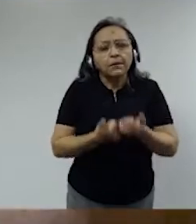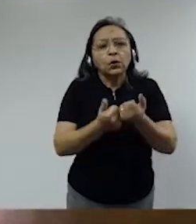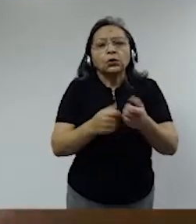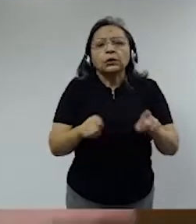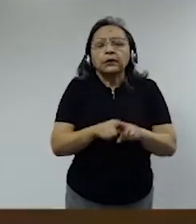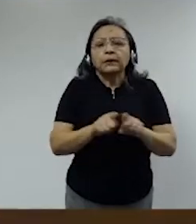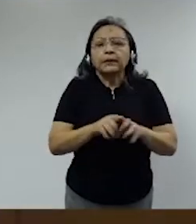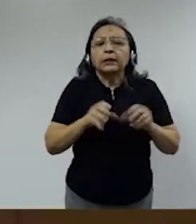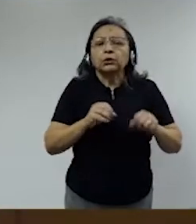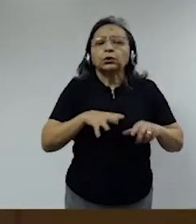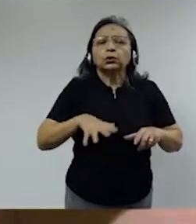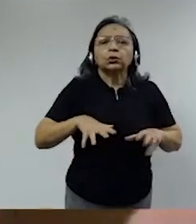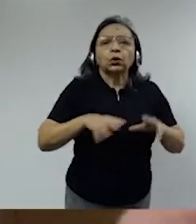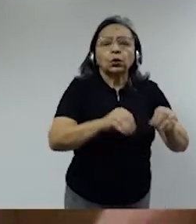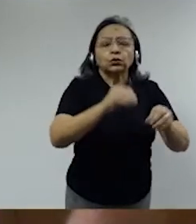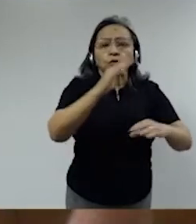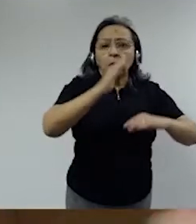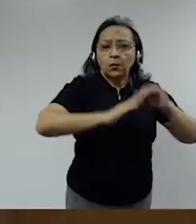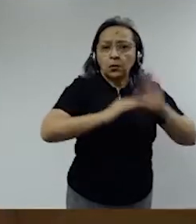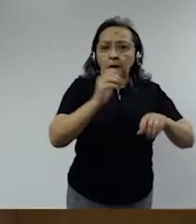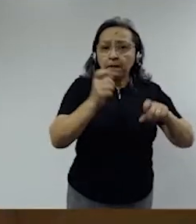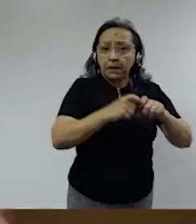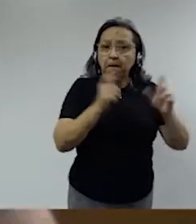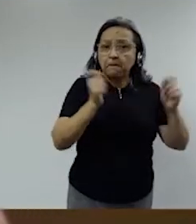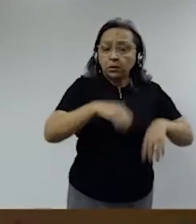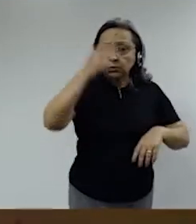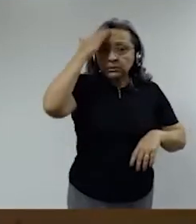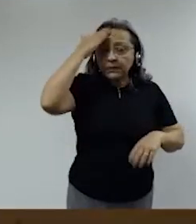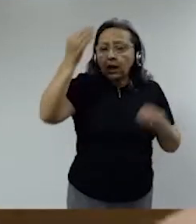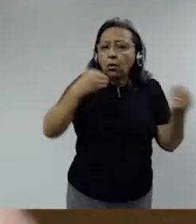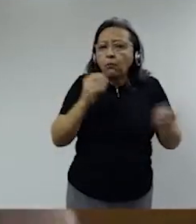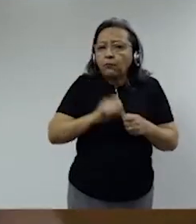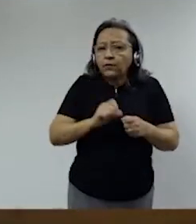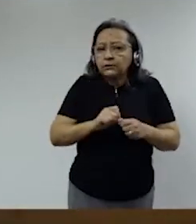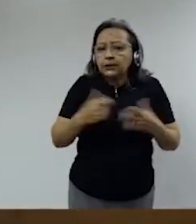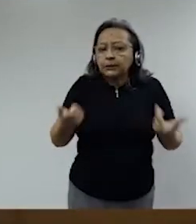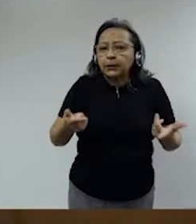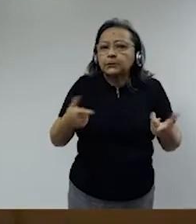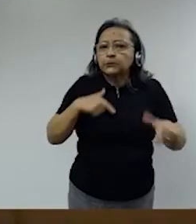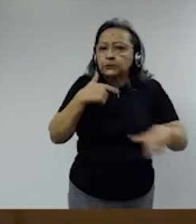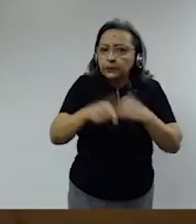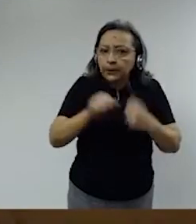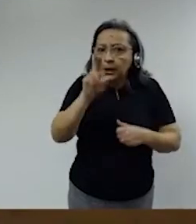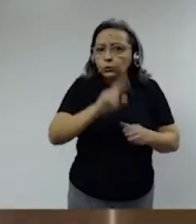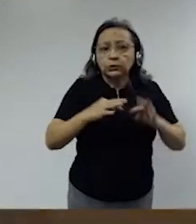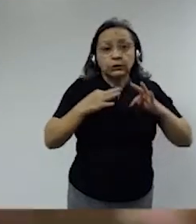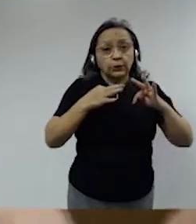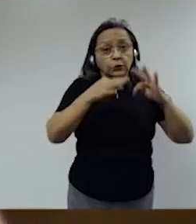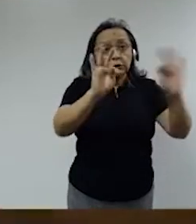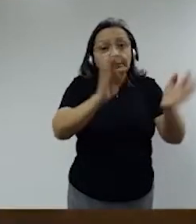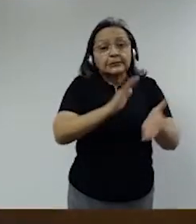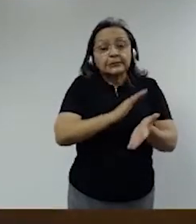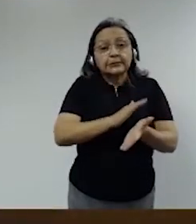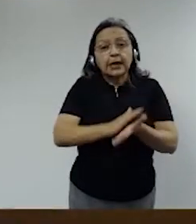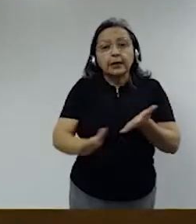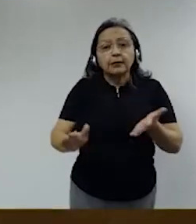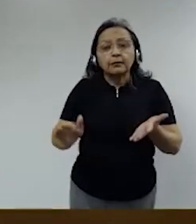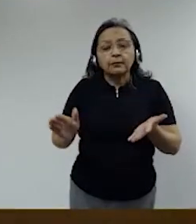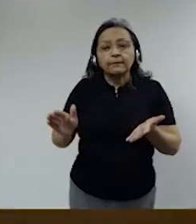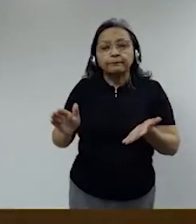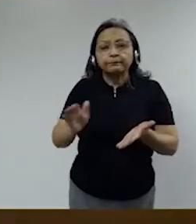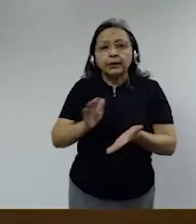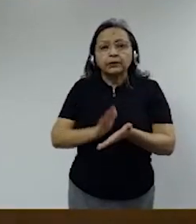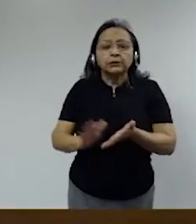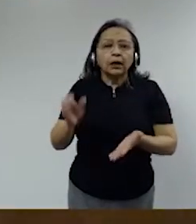os profissionais médicos possam saber agir e atuar com o uso da tecnologia, né, sem desrespeitar